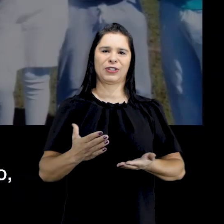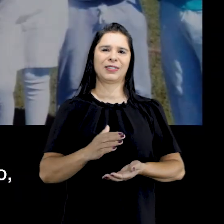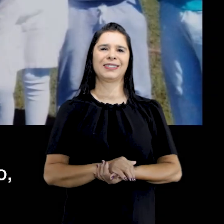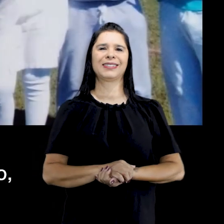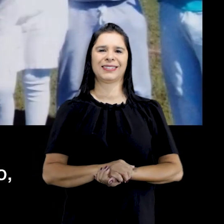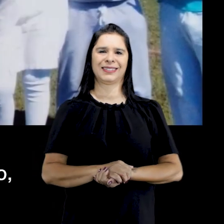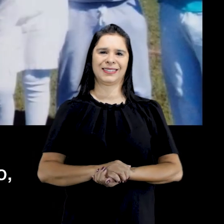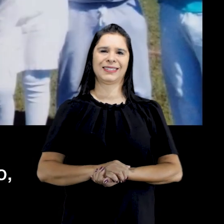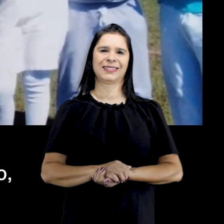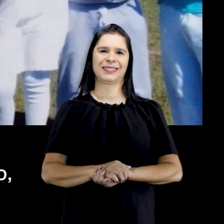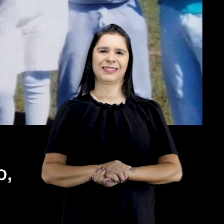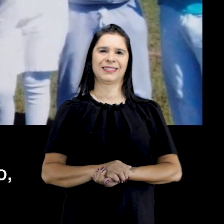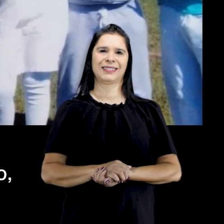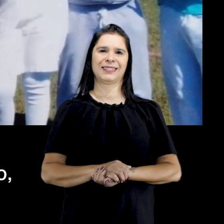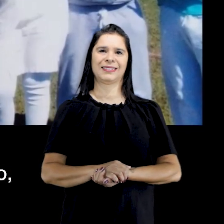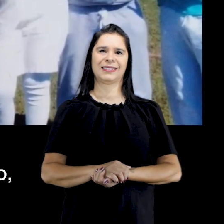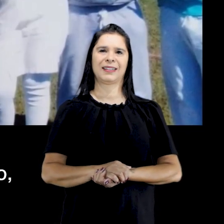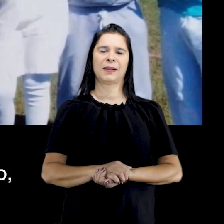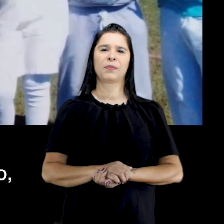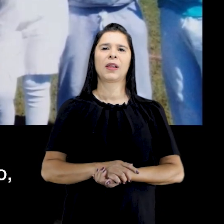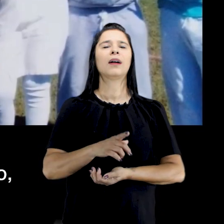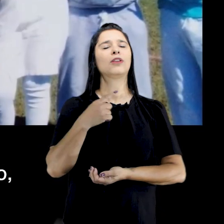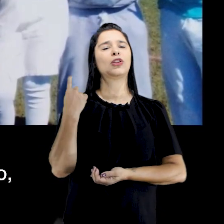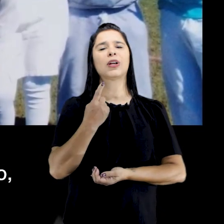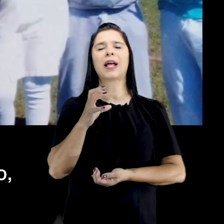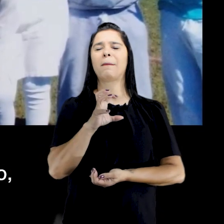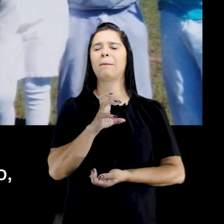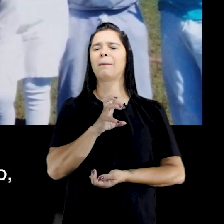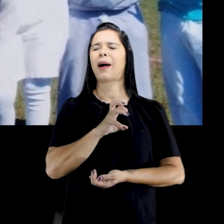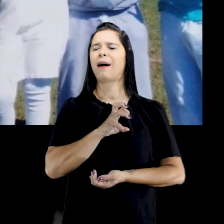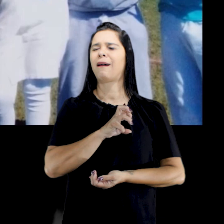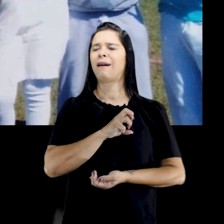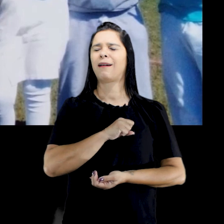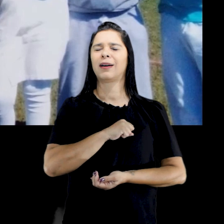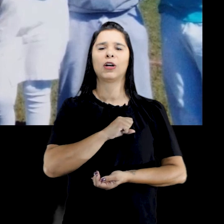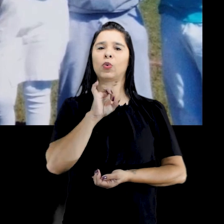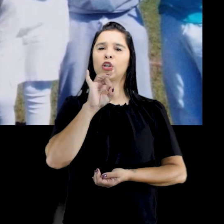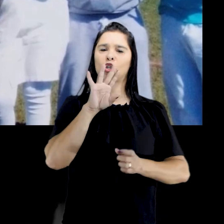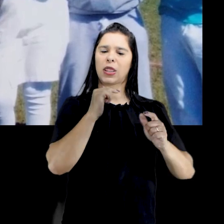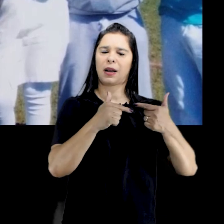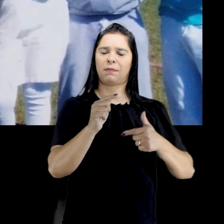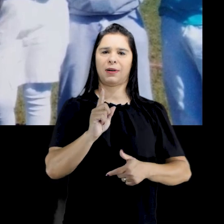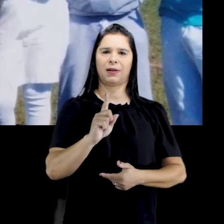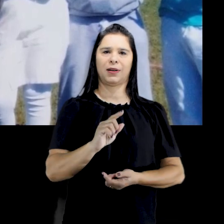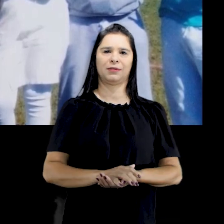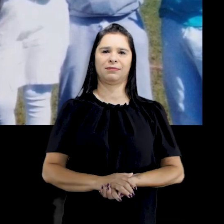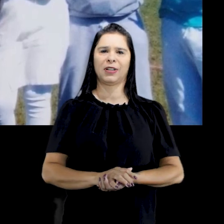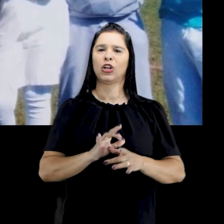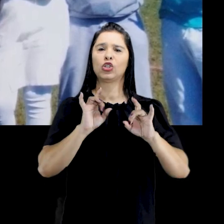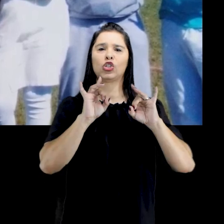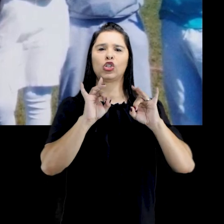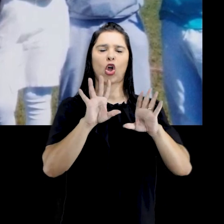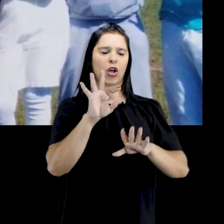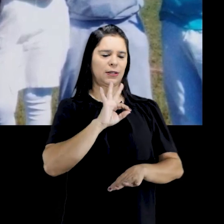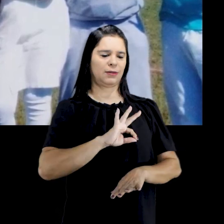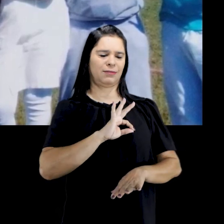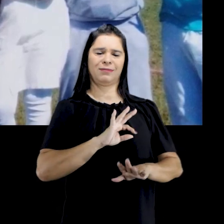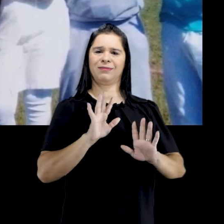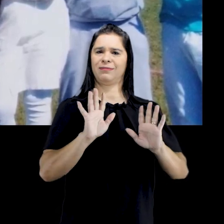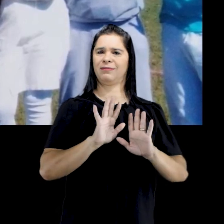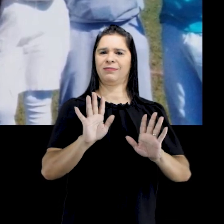Eles tinham um amor mesmo, não era só um emprego, não era só um meio de trazer o dinheiro